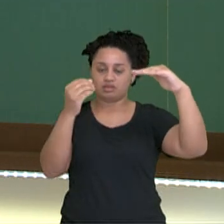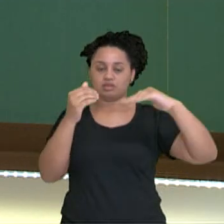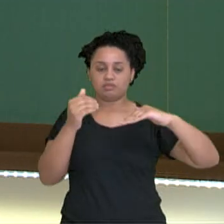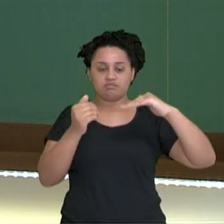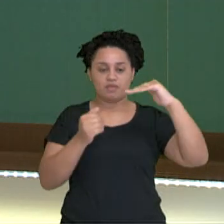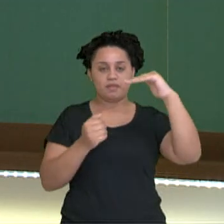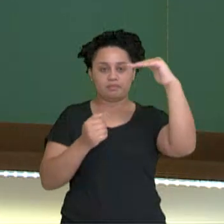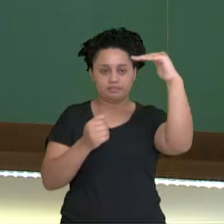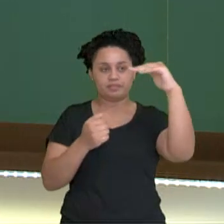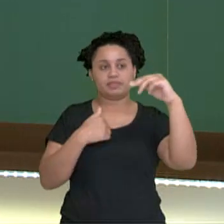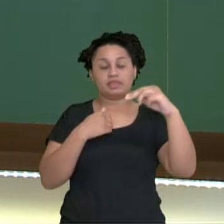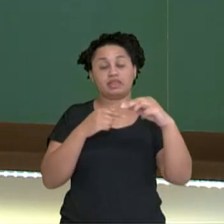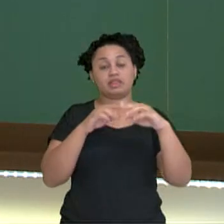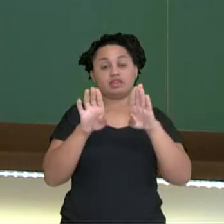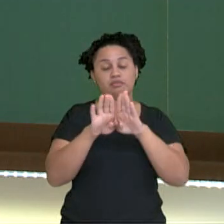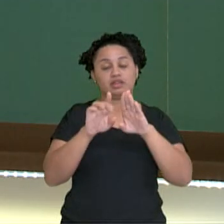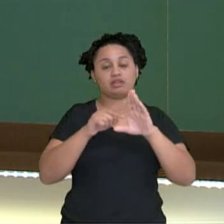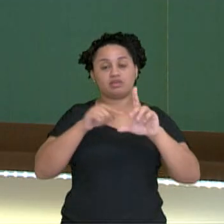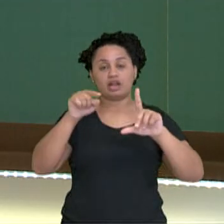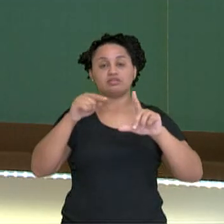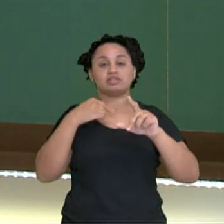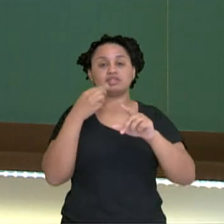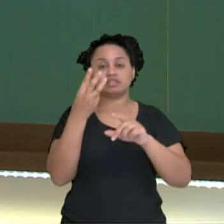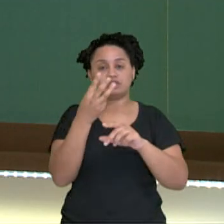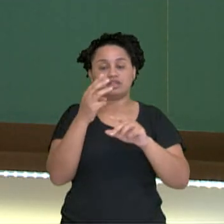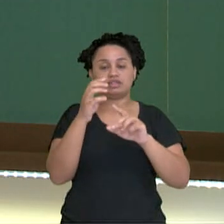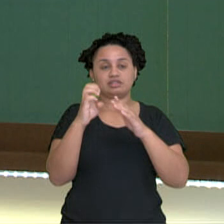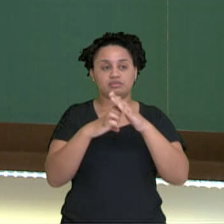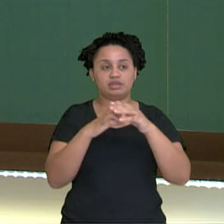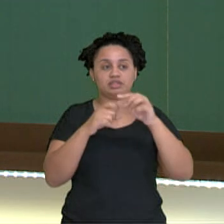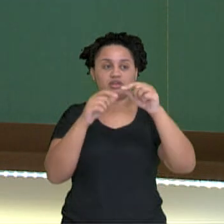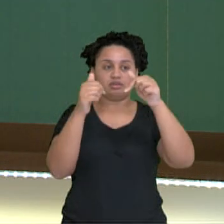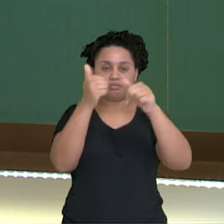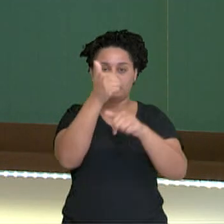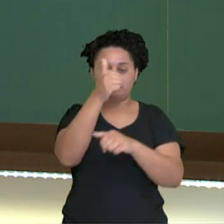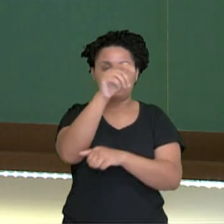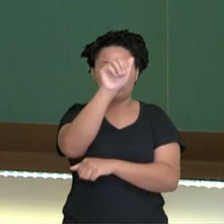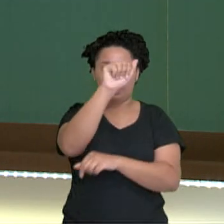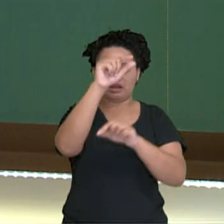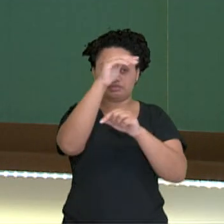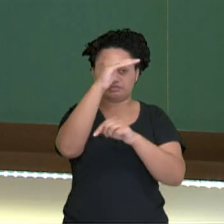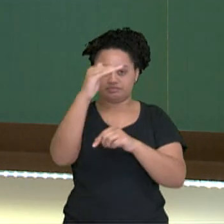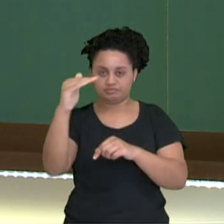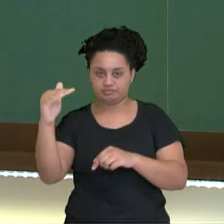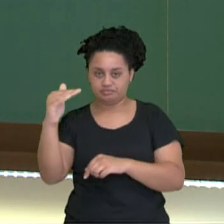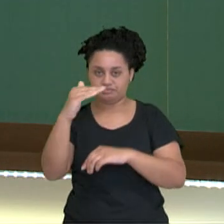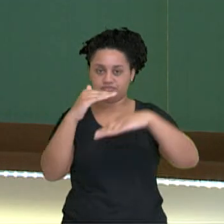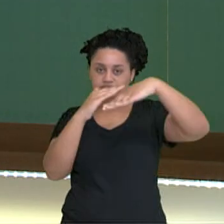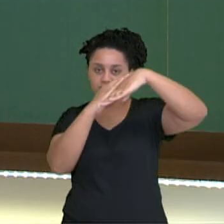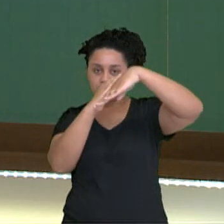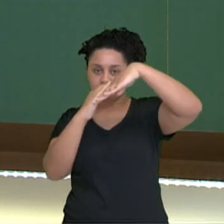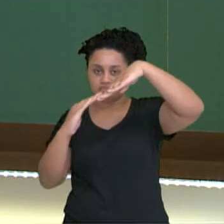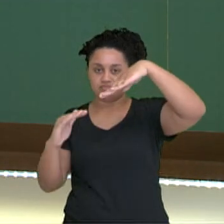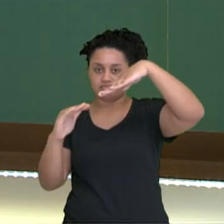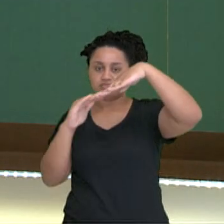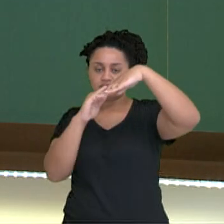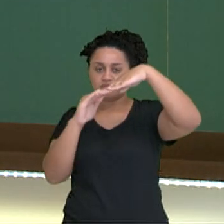3 gráficos das 3 empresas. O primeiro gráfico lá em cima, da empresa A, que está